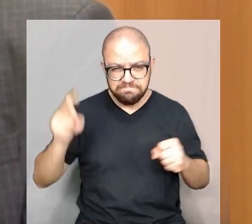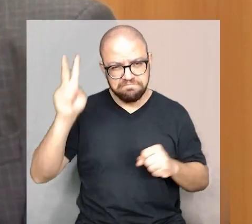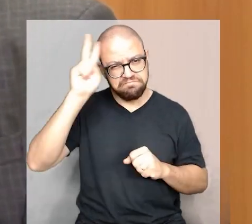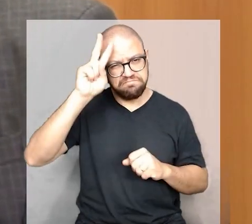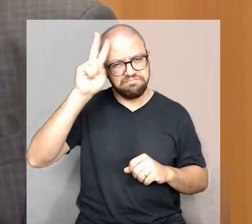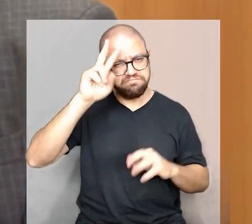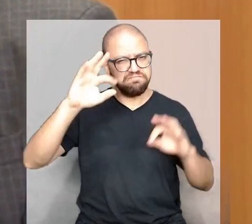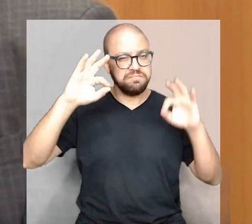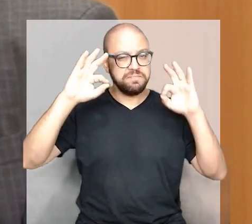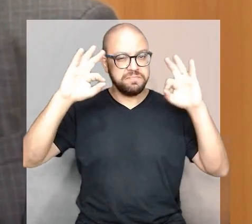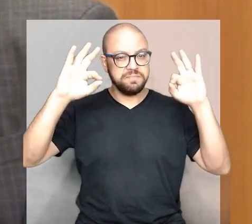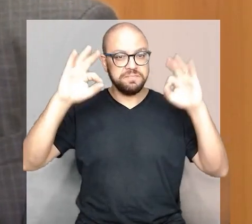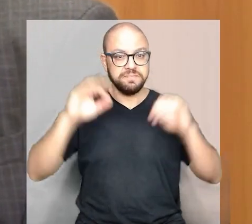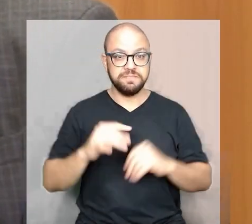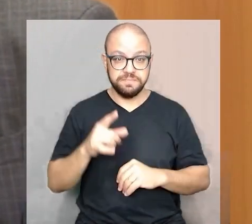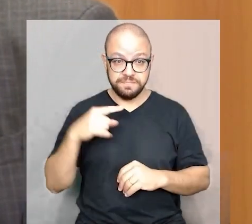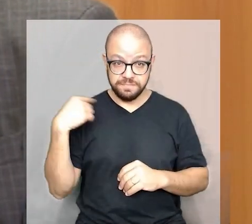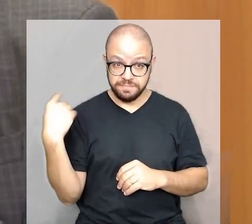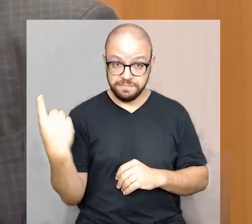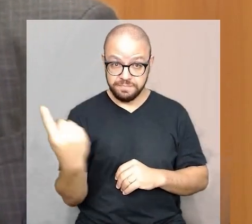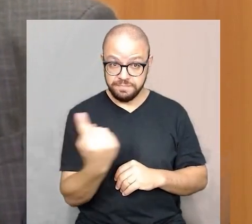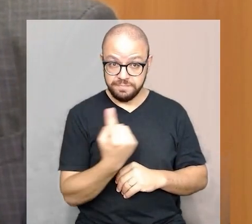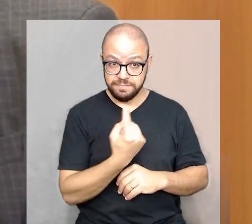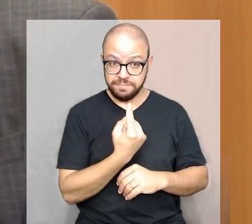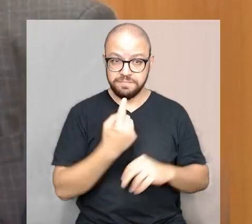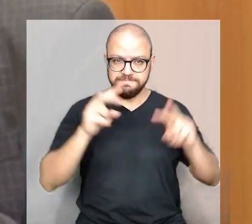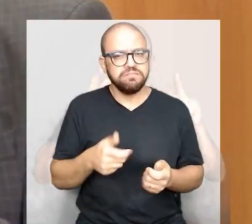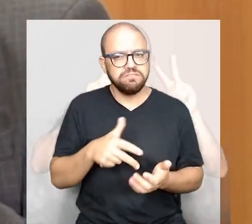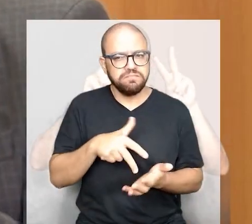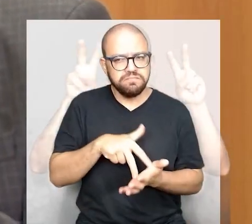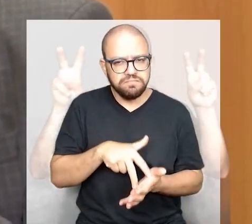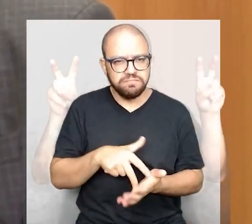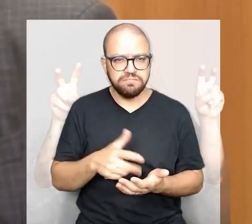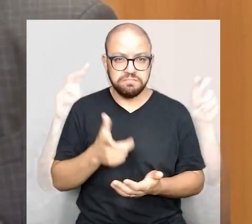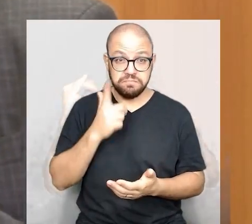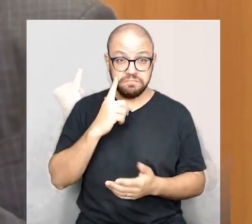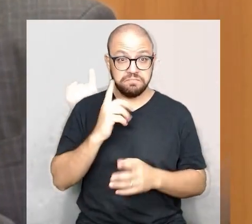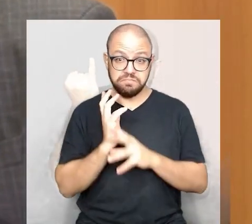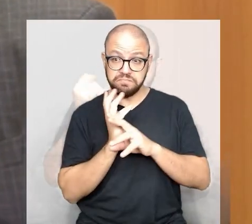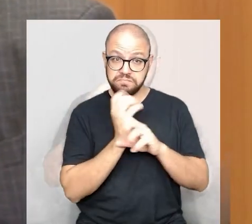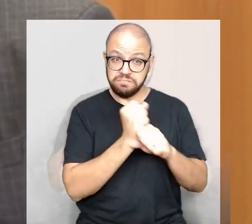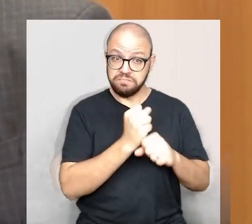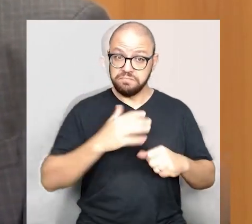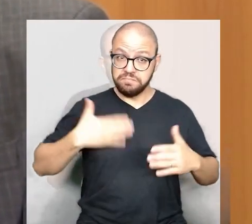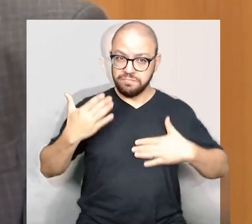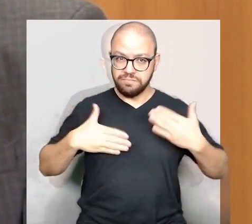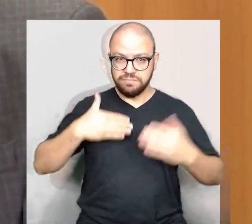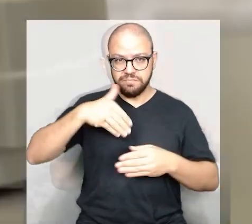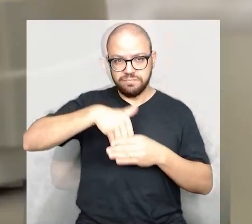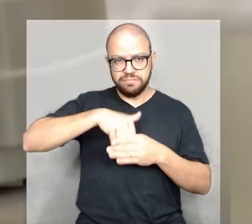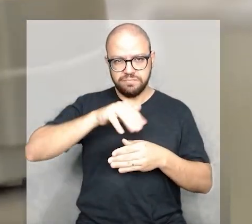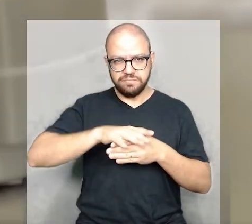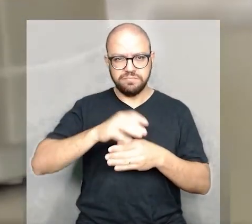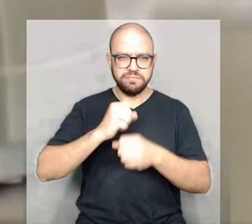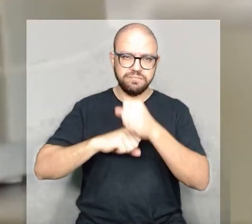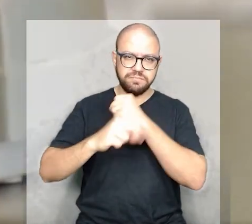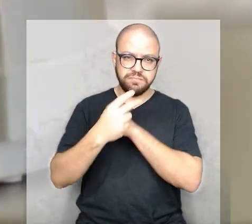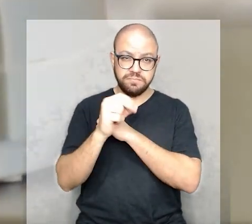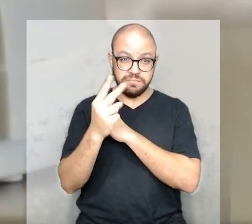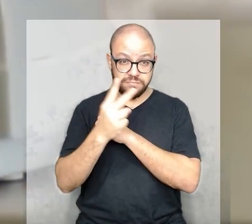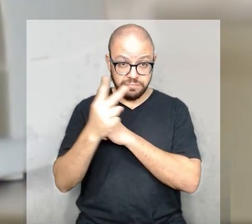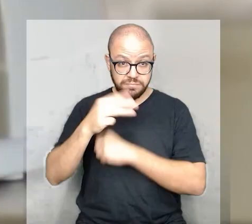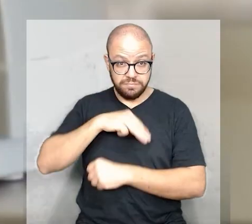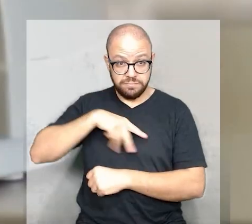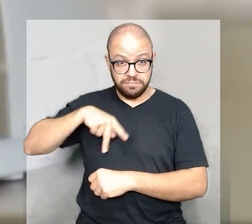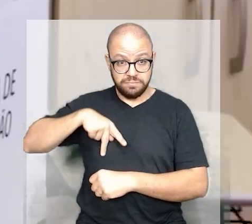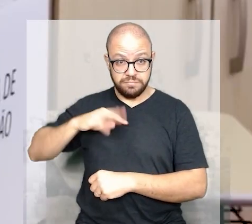histórica, porque nós conseguimos atuar num tema sensível com muita firmeza e serenidade. E os números chamam